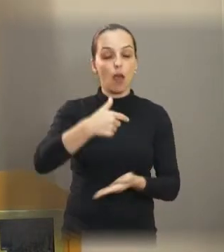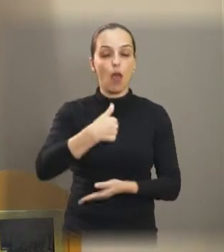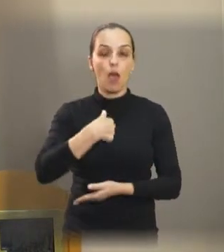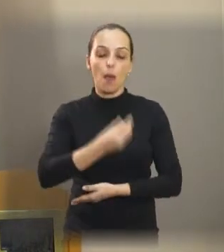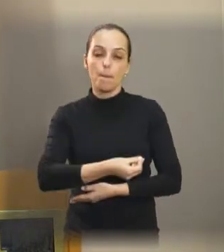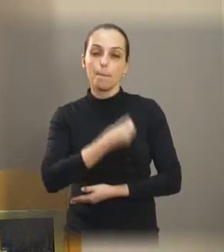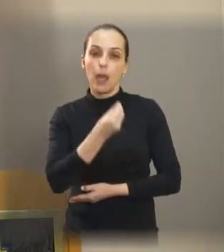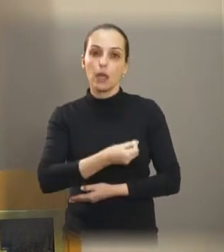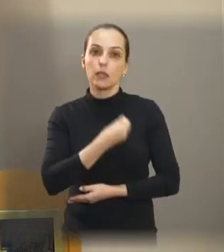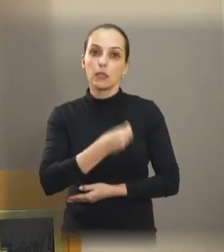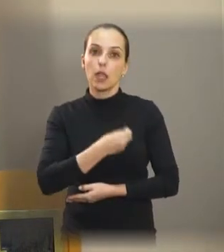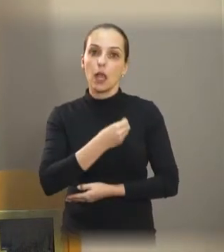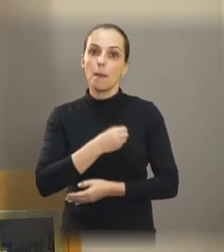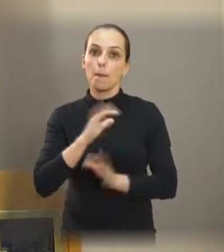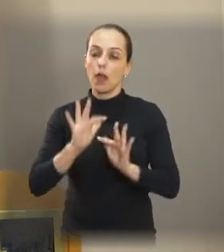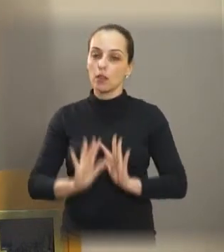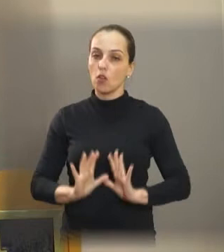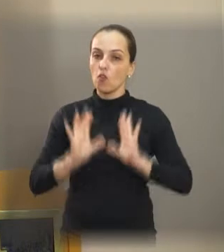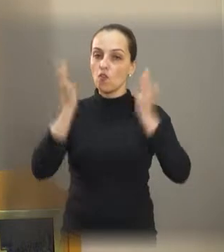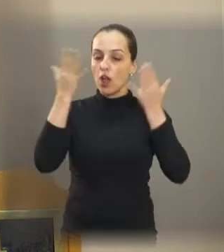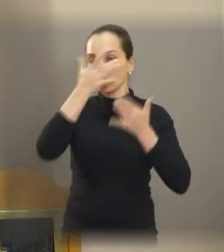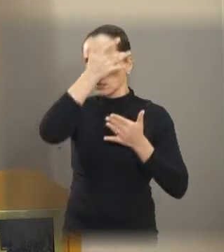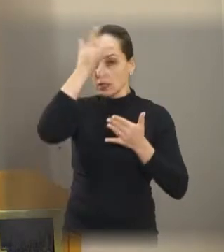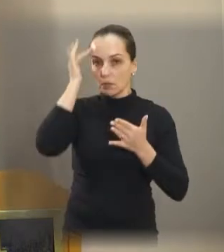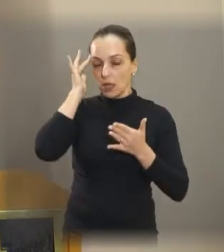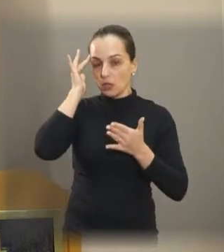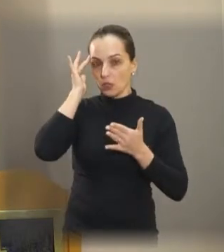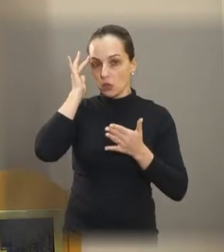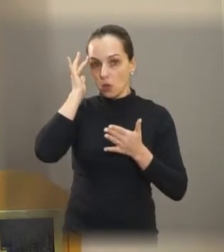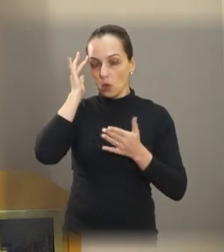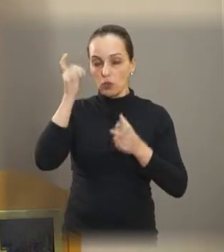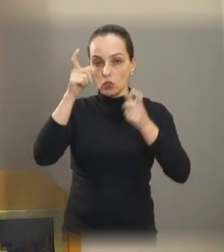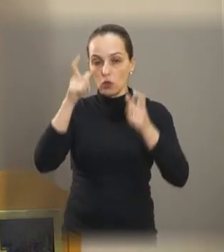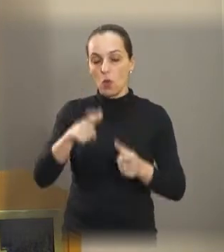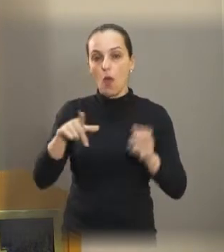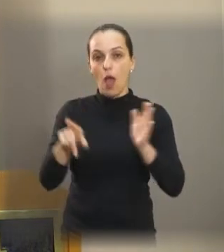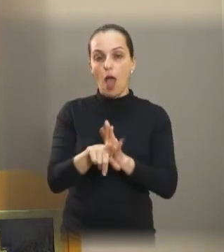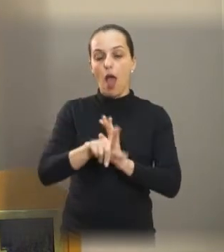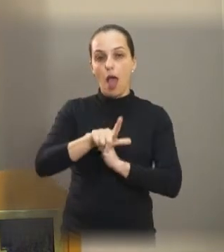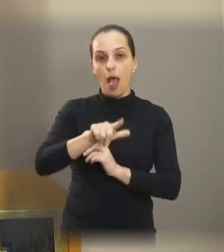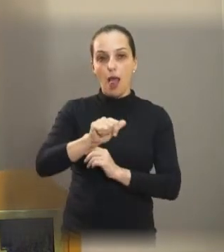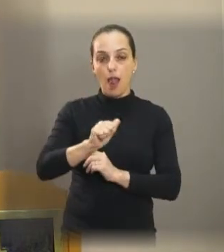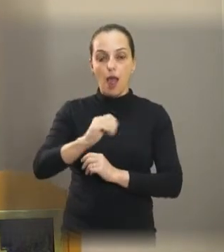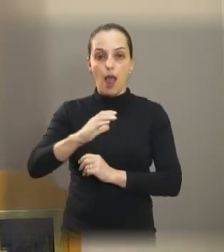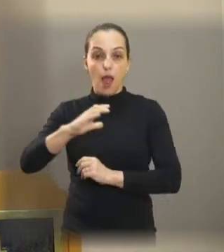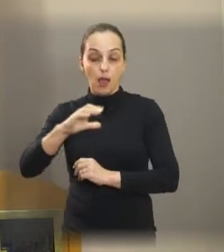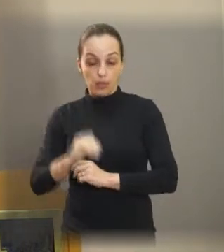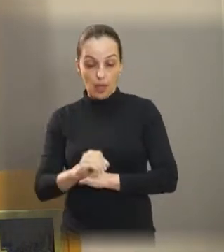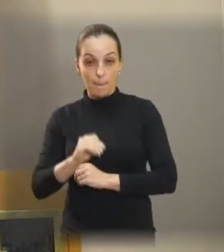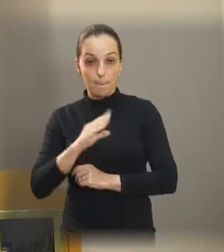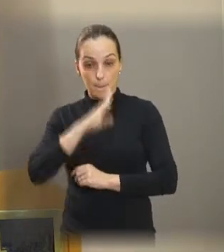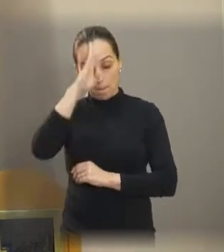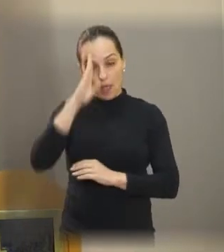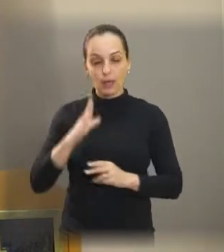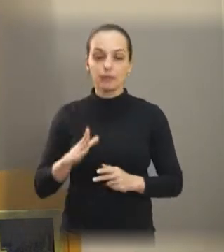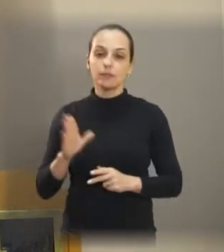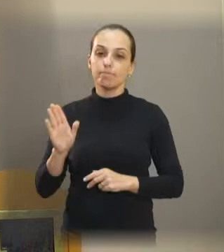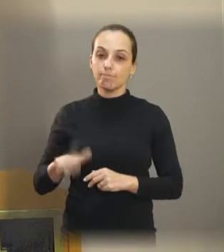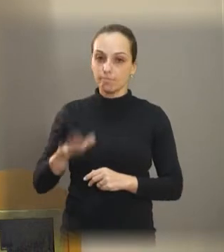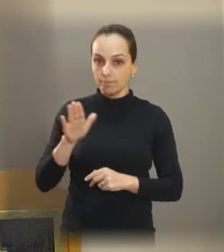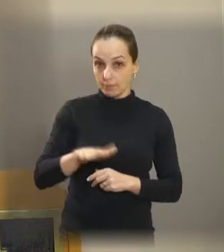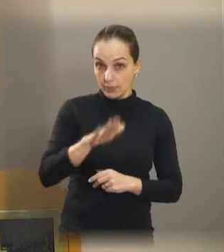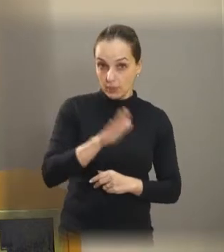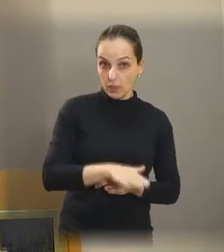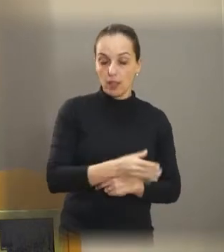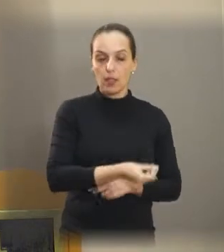participando da confraternização das pessoas assistidas pela LAC, em especial as crianças, se faz presente aqui, inclusive a Marlene,